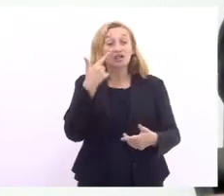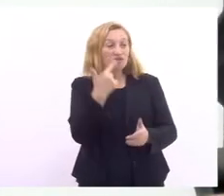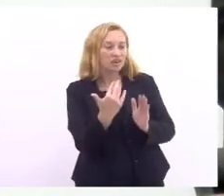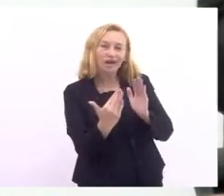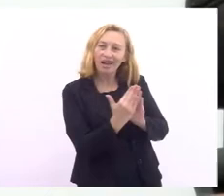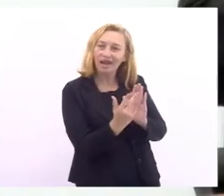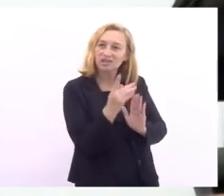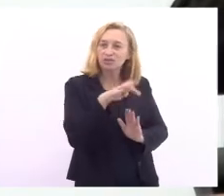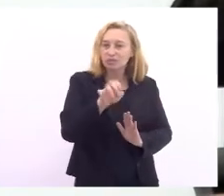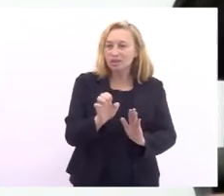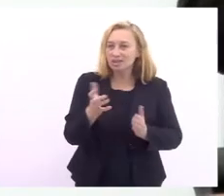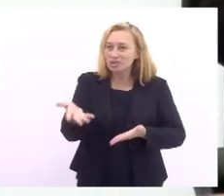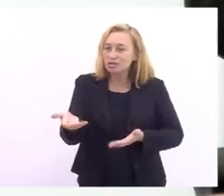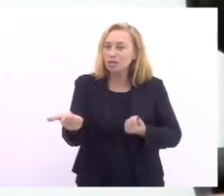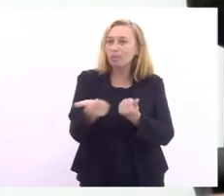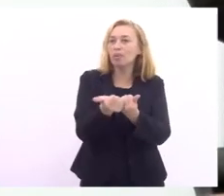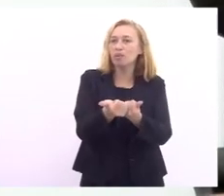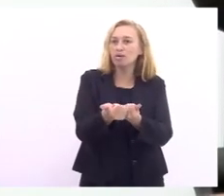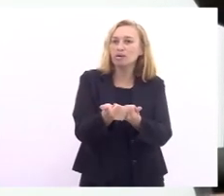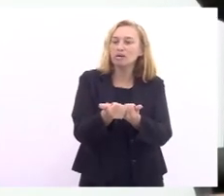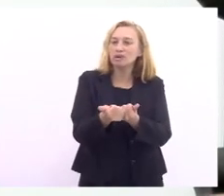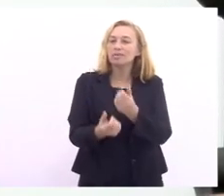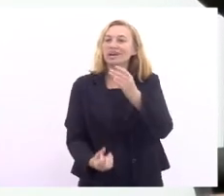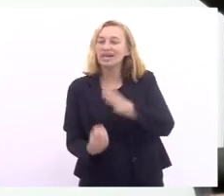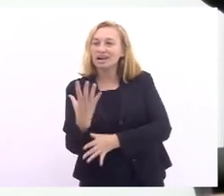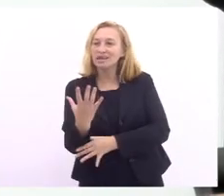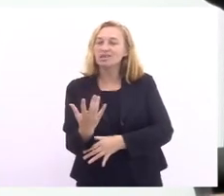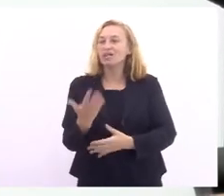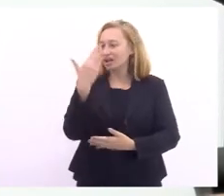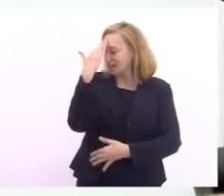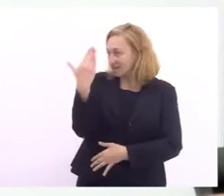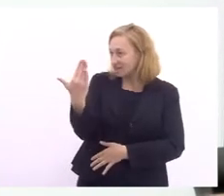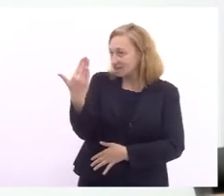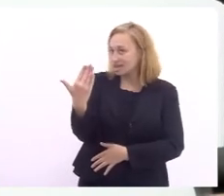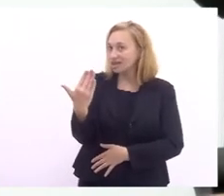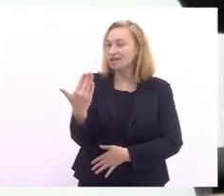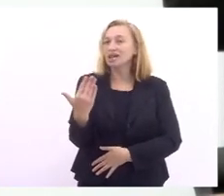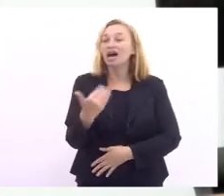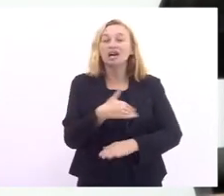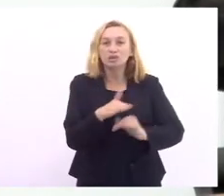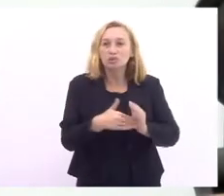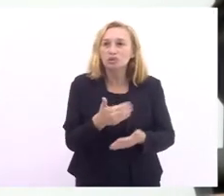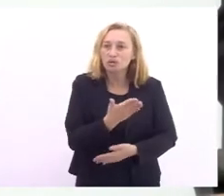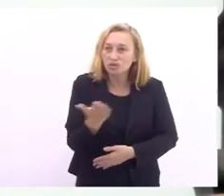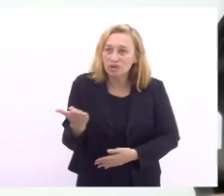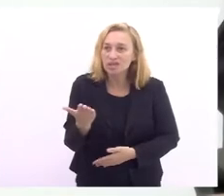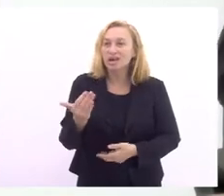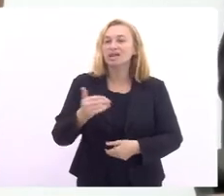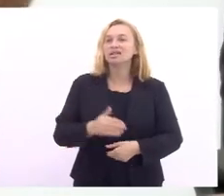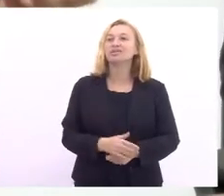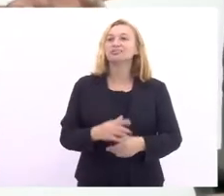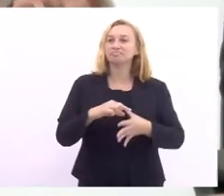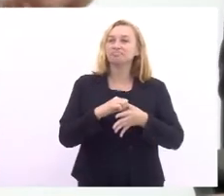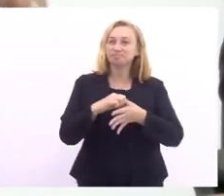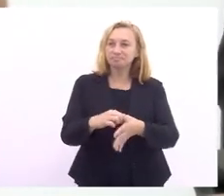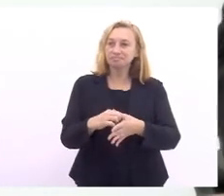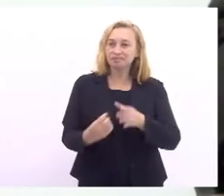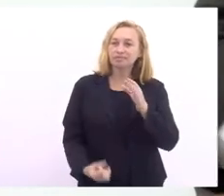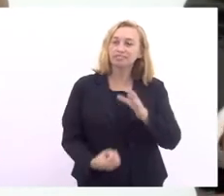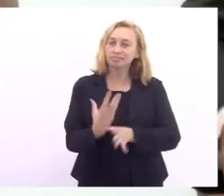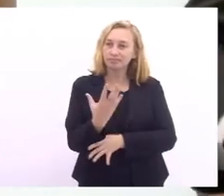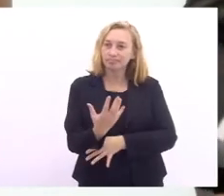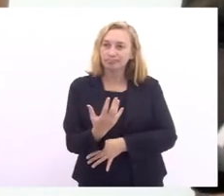casa Fluminense uma aliada para a construção dessa história então quero agradecer muito todos vocês que essas lideranças se